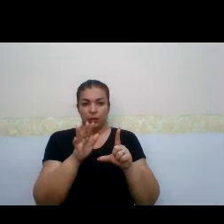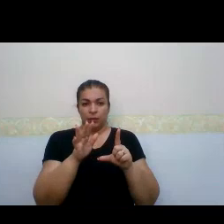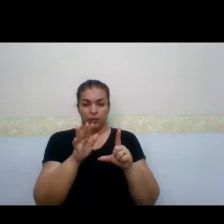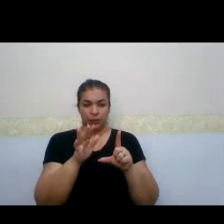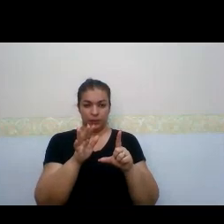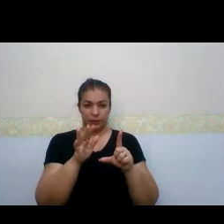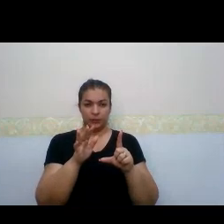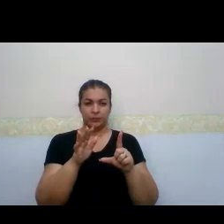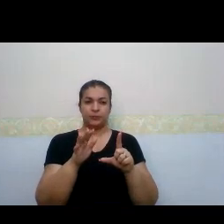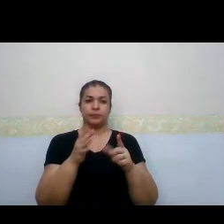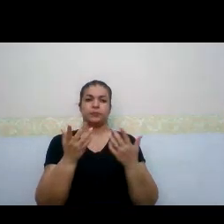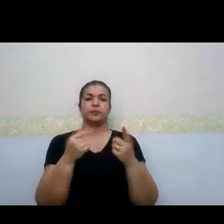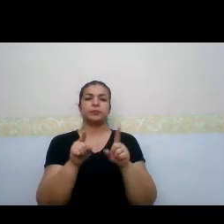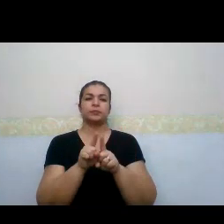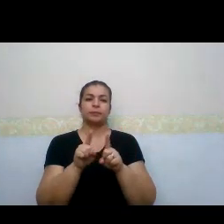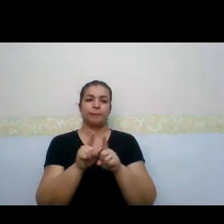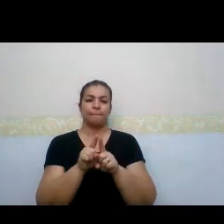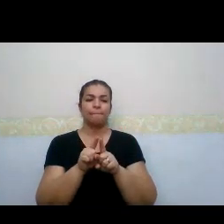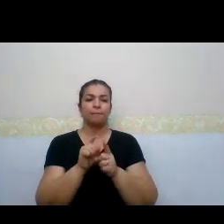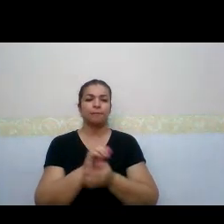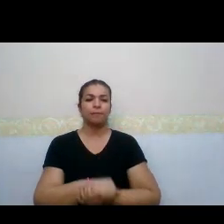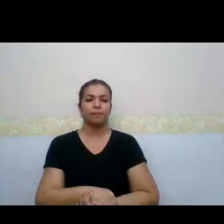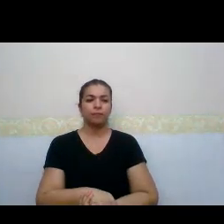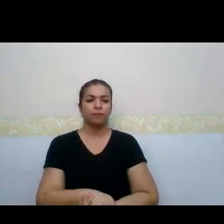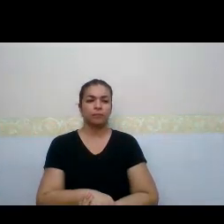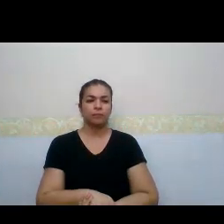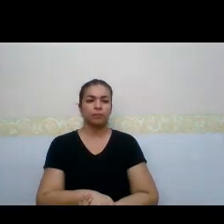deixa eu ver o que mais, a parte